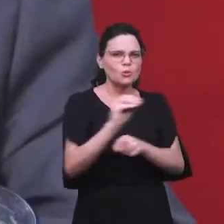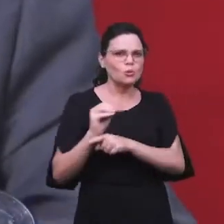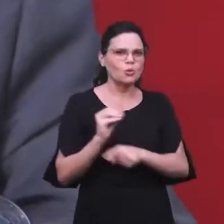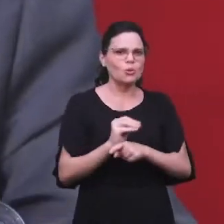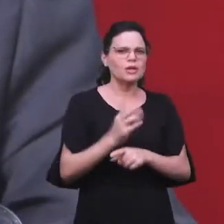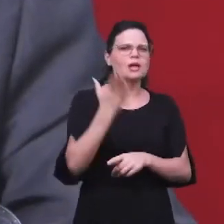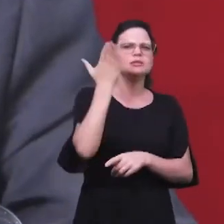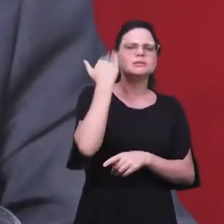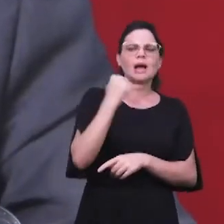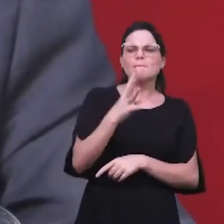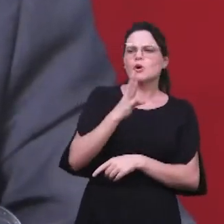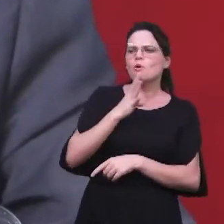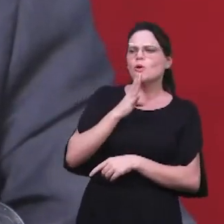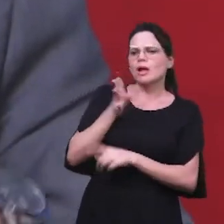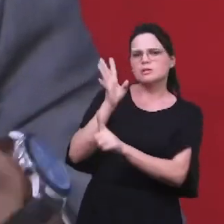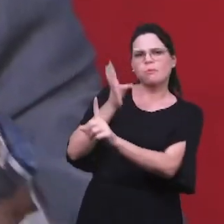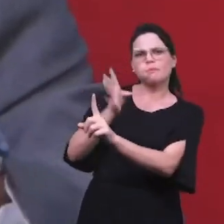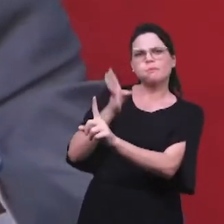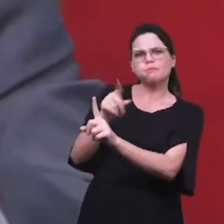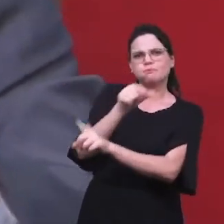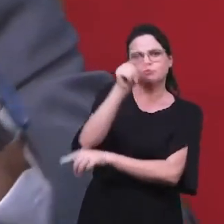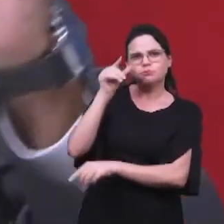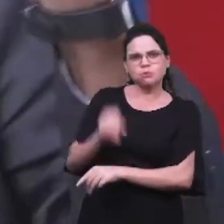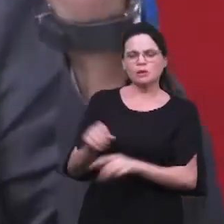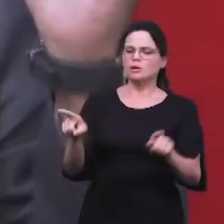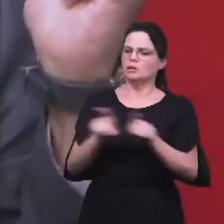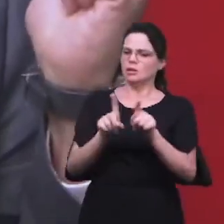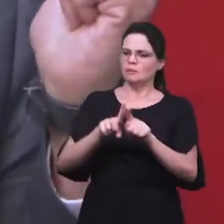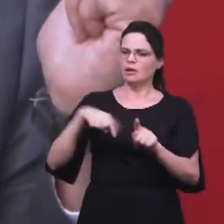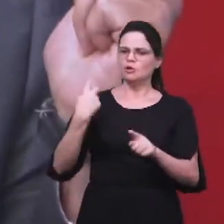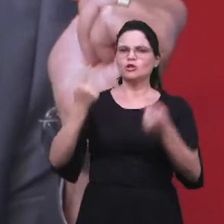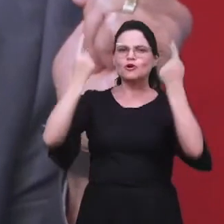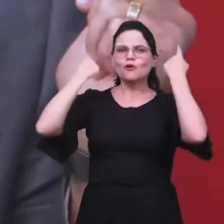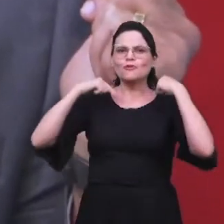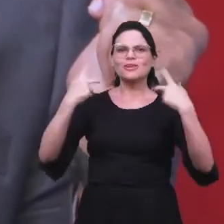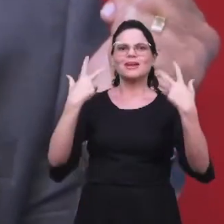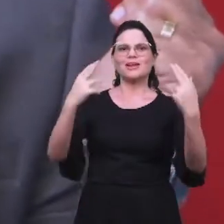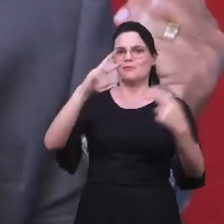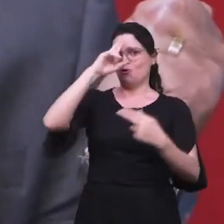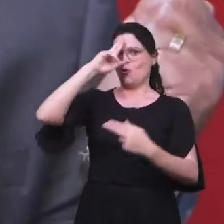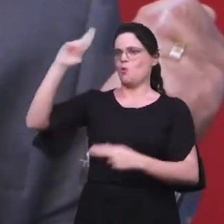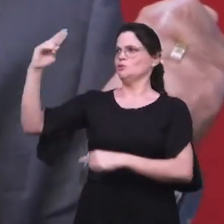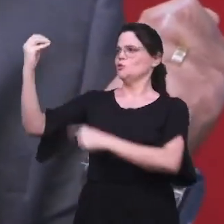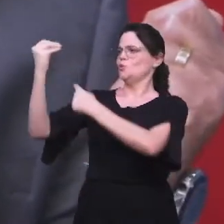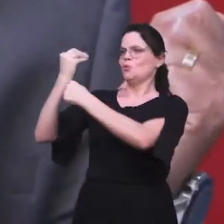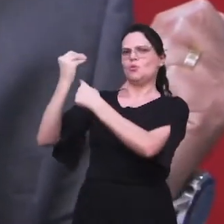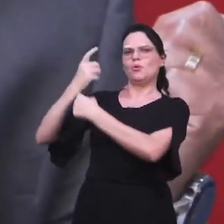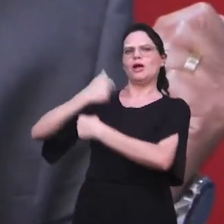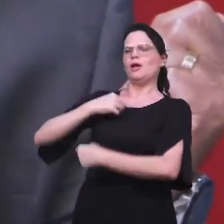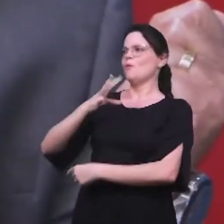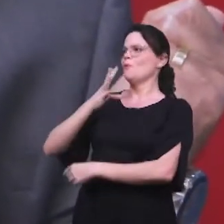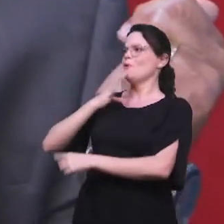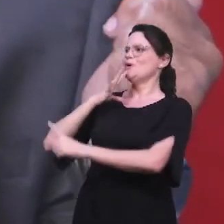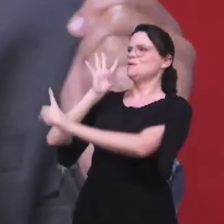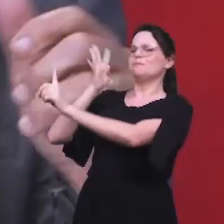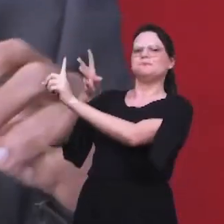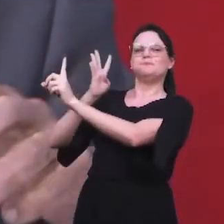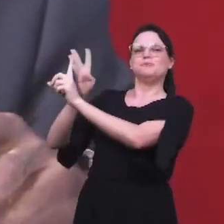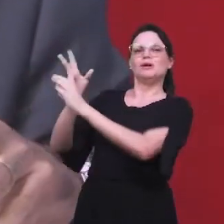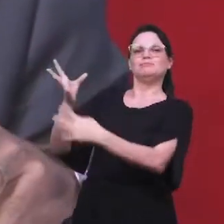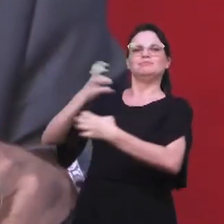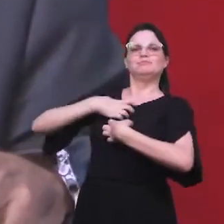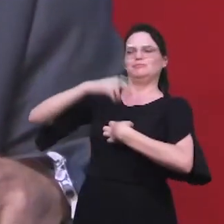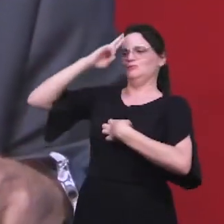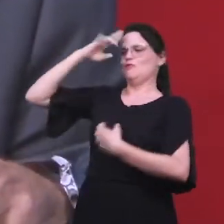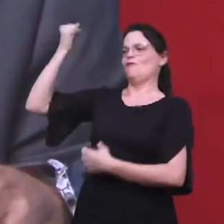porque Jesus está vivo. E você não vai ficar na experiência que você viveu. Foi aquilo que aconteceu com Paulo, que eu me referi aqui. Ele